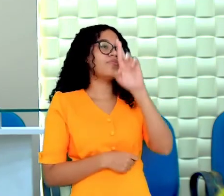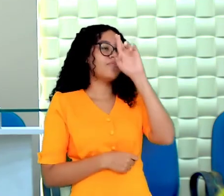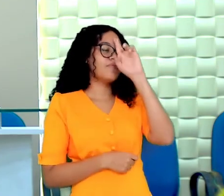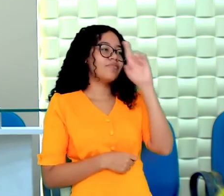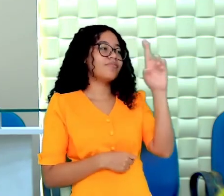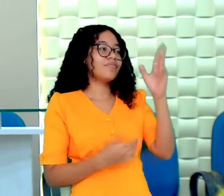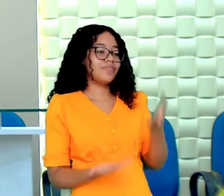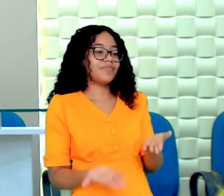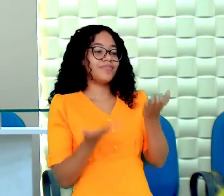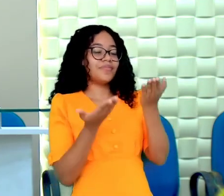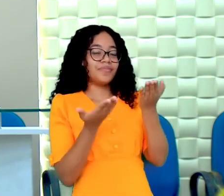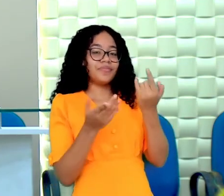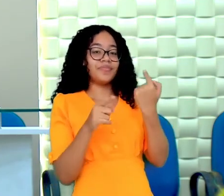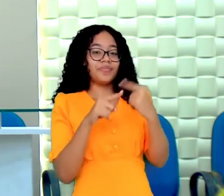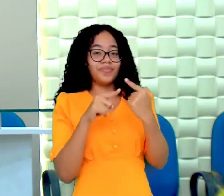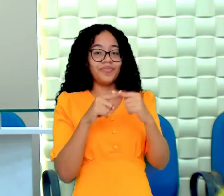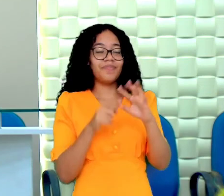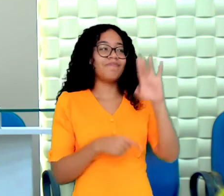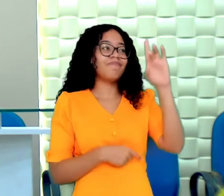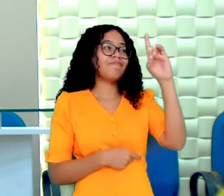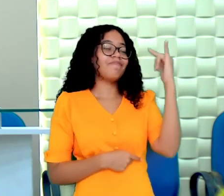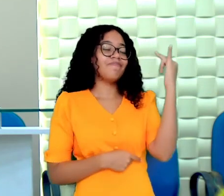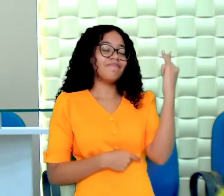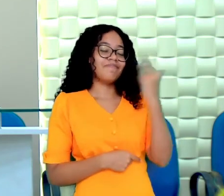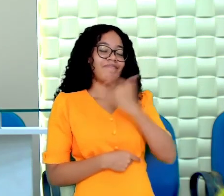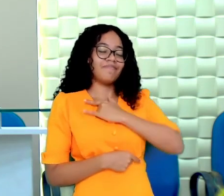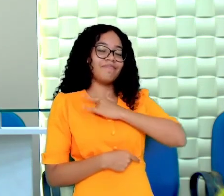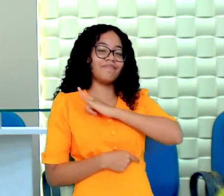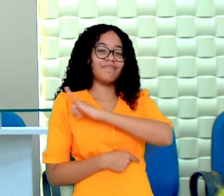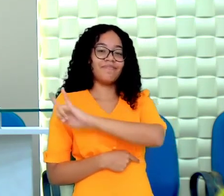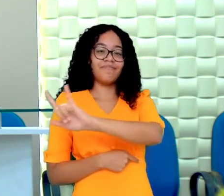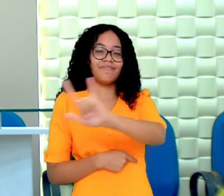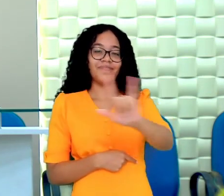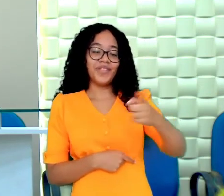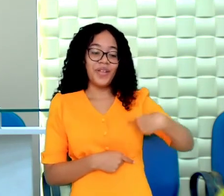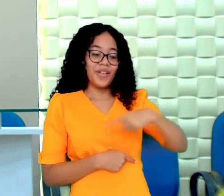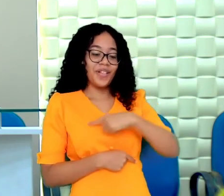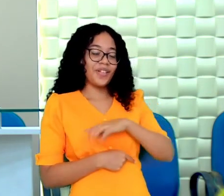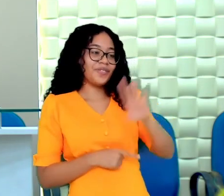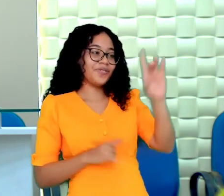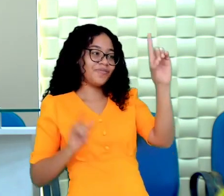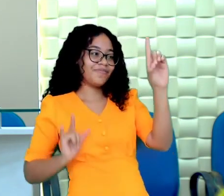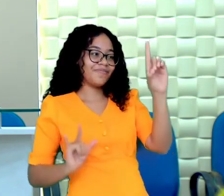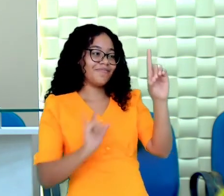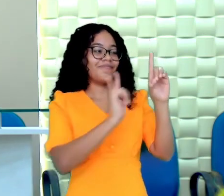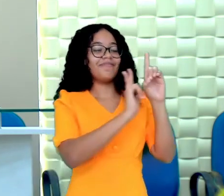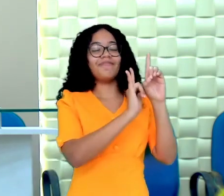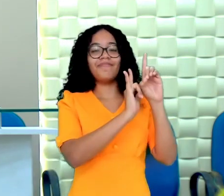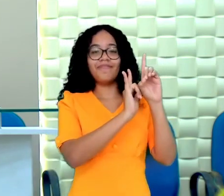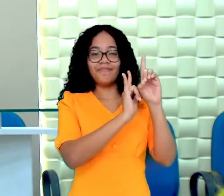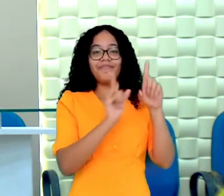nome, porque Ele muito nos amou e nós o amamos também.